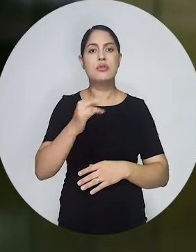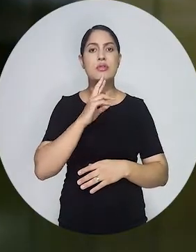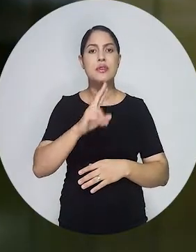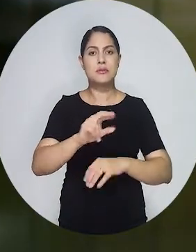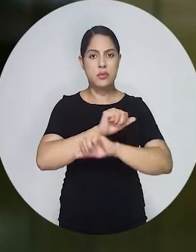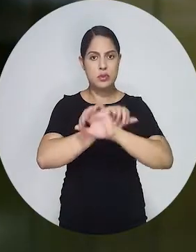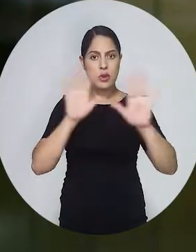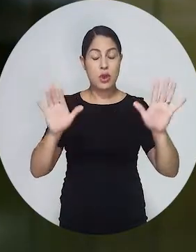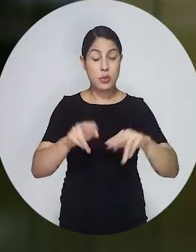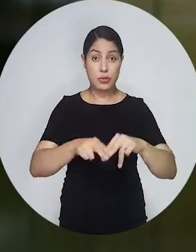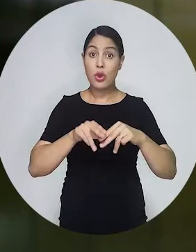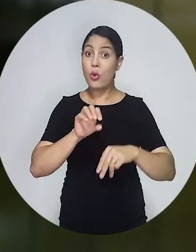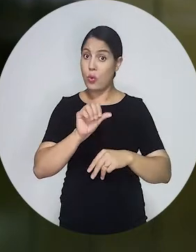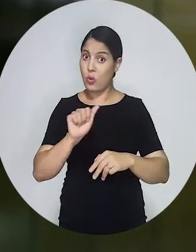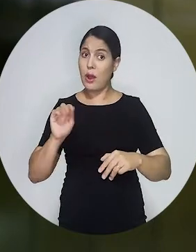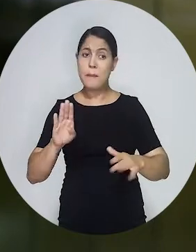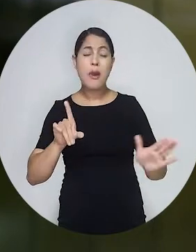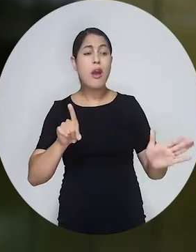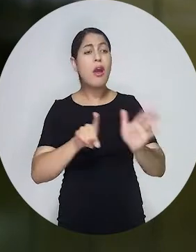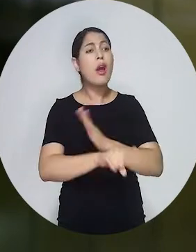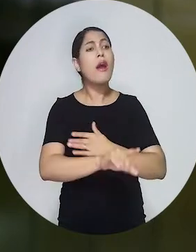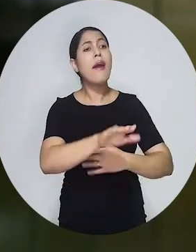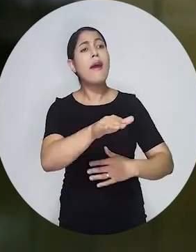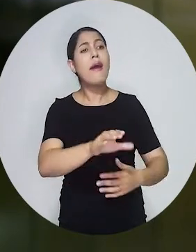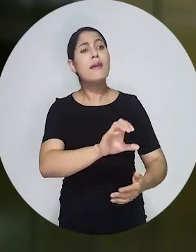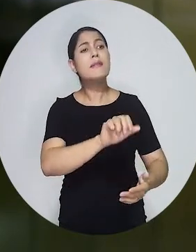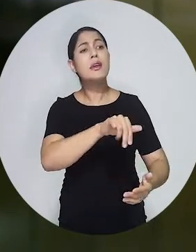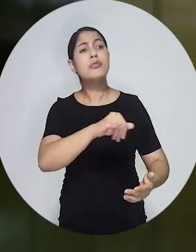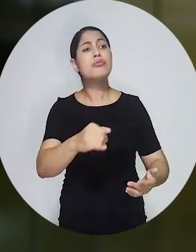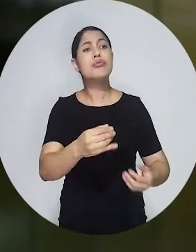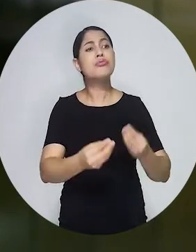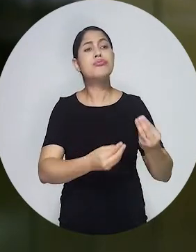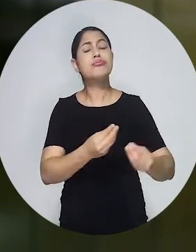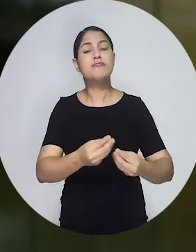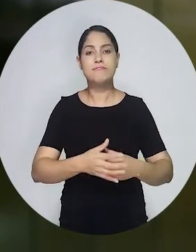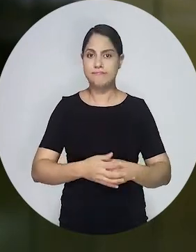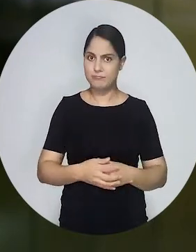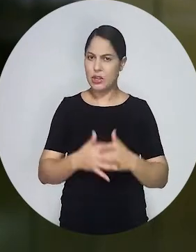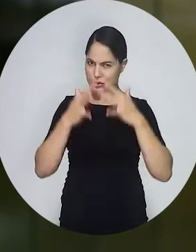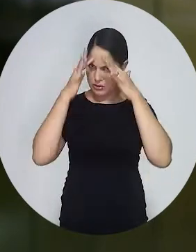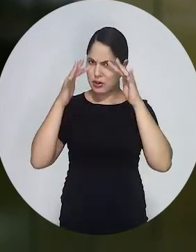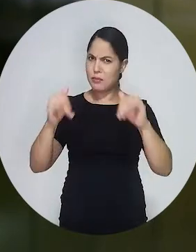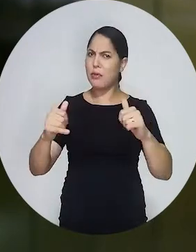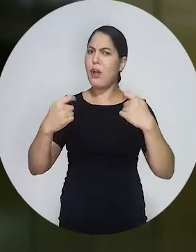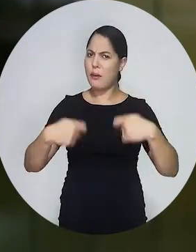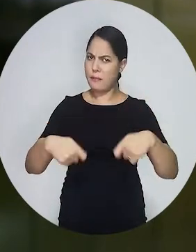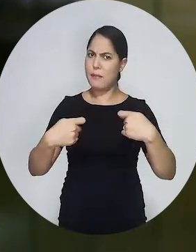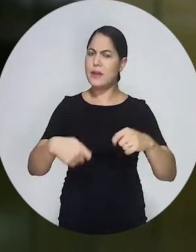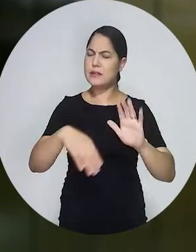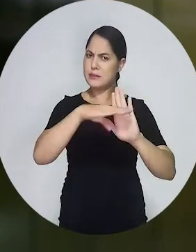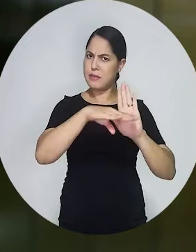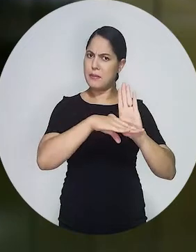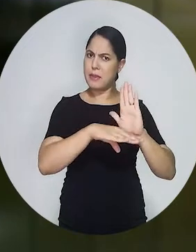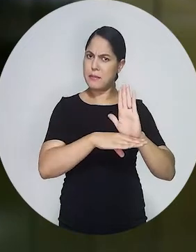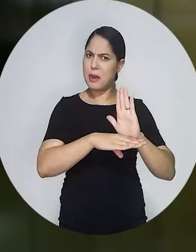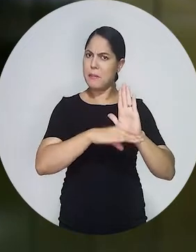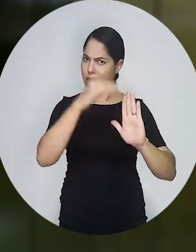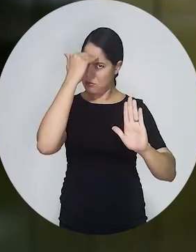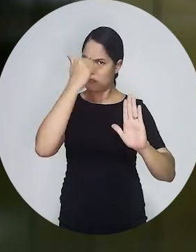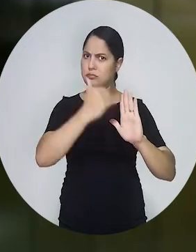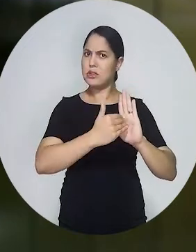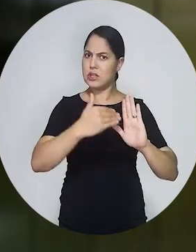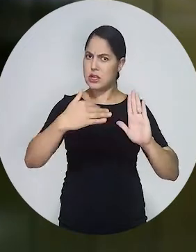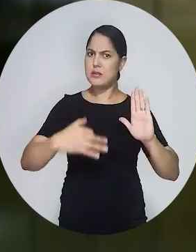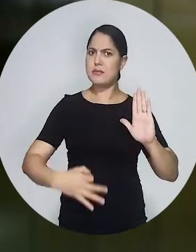o Conselho Nacional de Justiça respondeu positivamente à demanda feita pela Ordem dos Advogados do Brasil para que